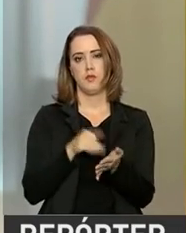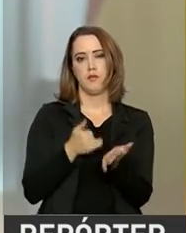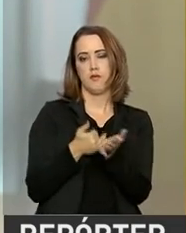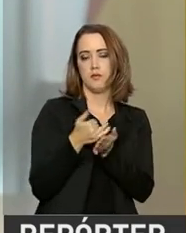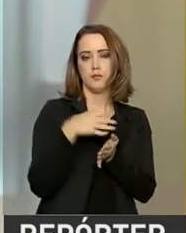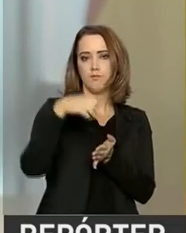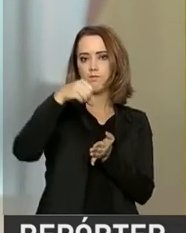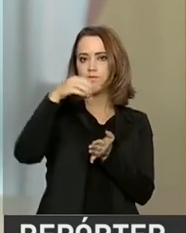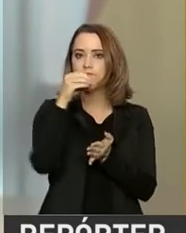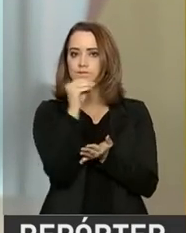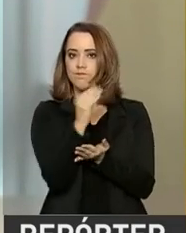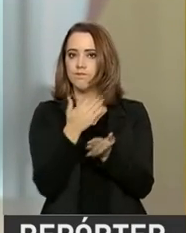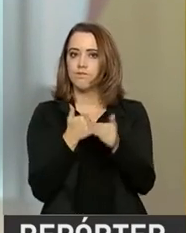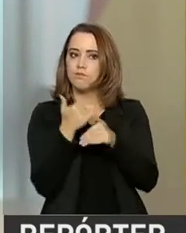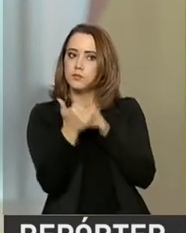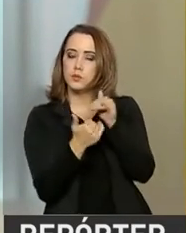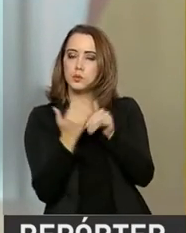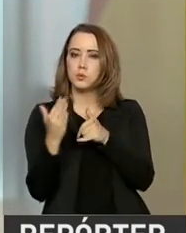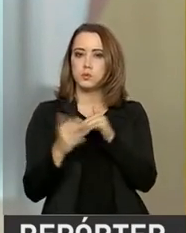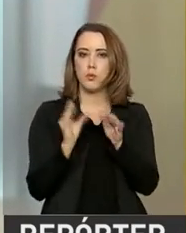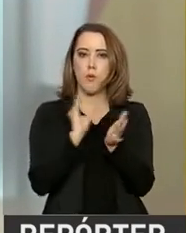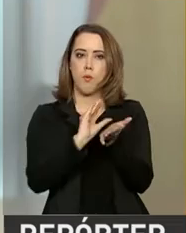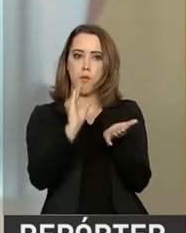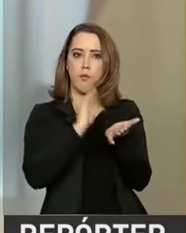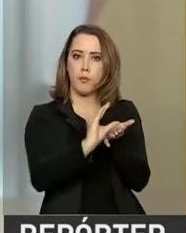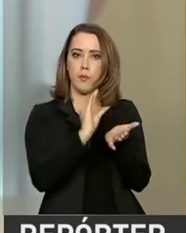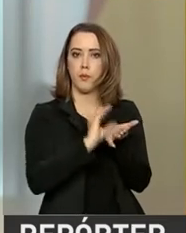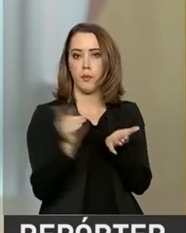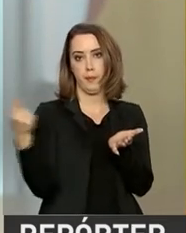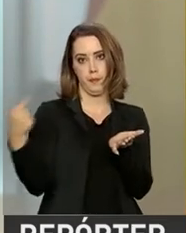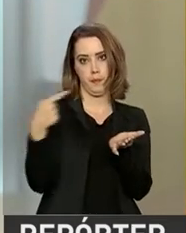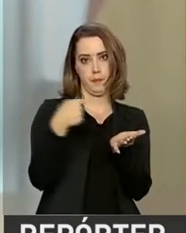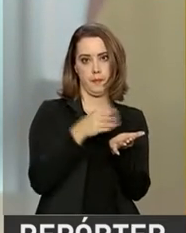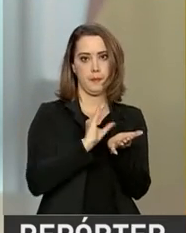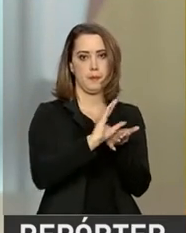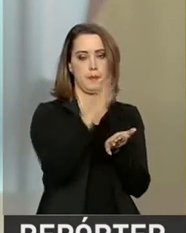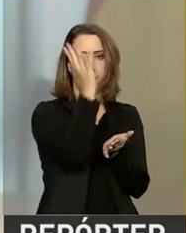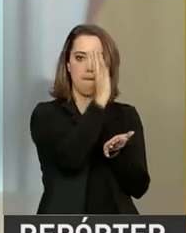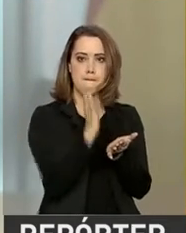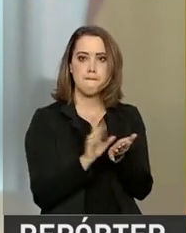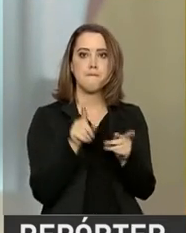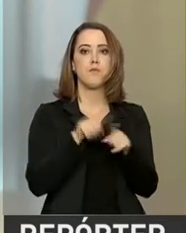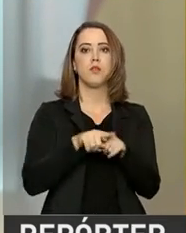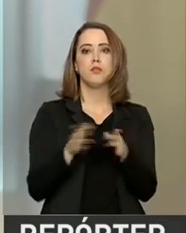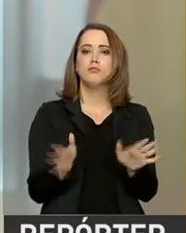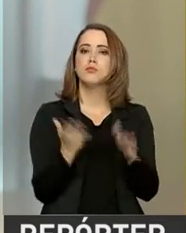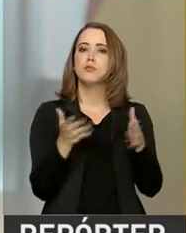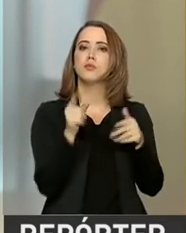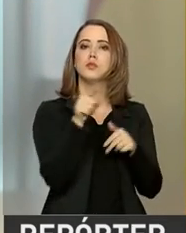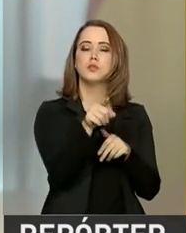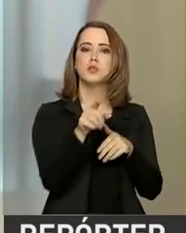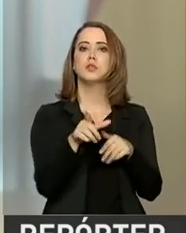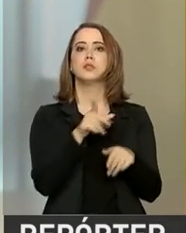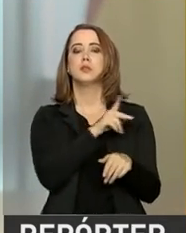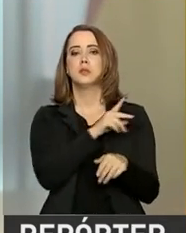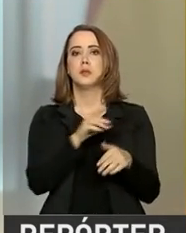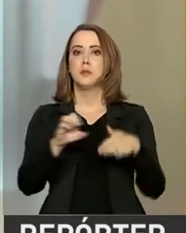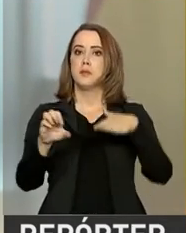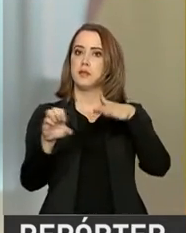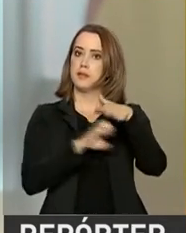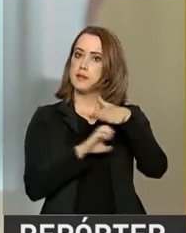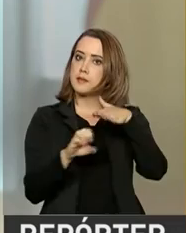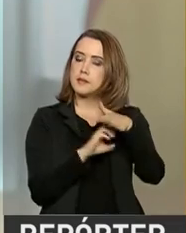90 houve um fluxo maior de investimento espanhol é no país é motivado pelas privatizações então os grandes